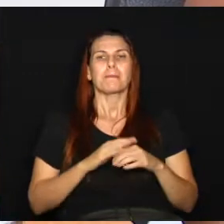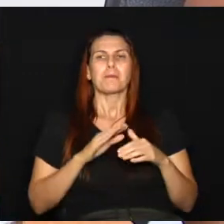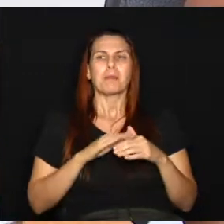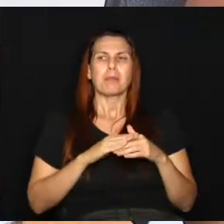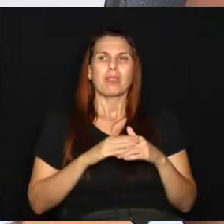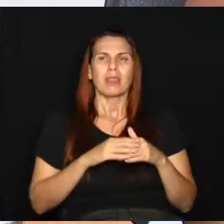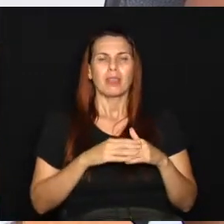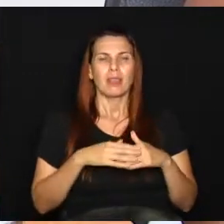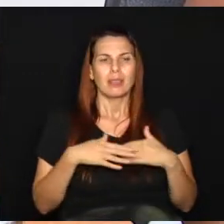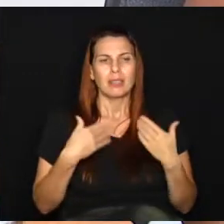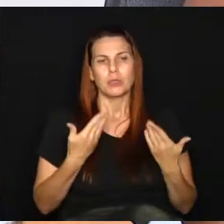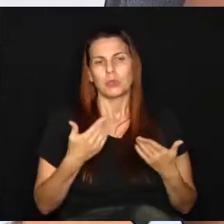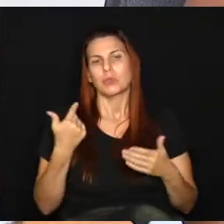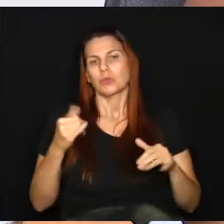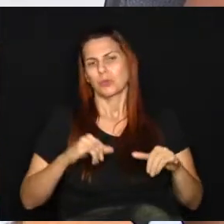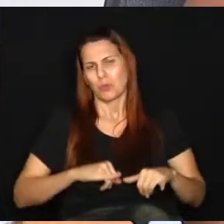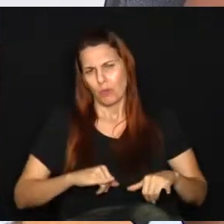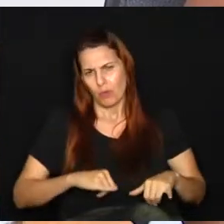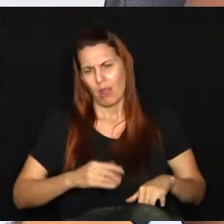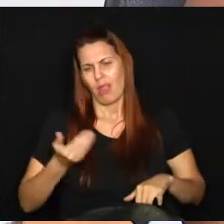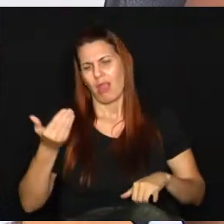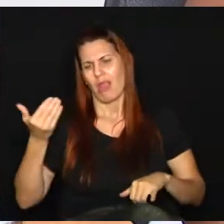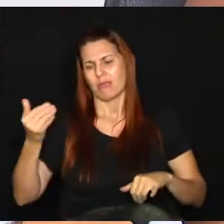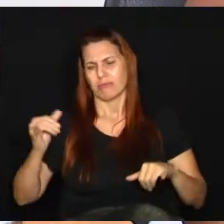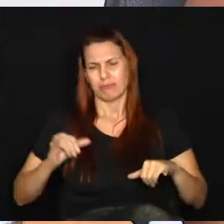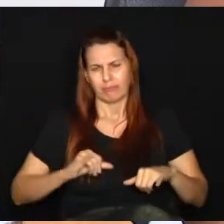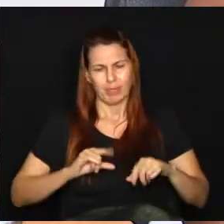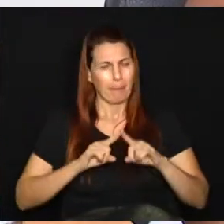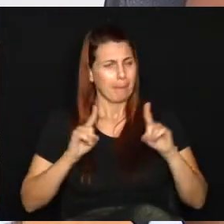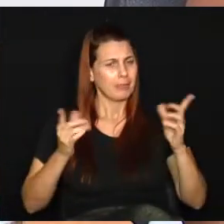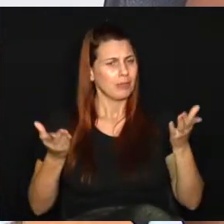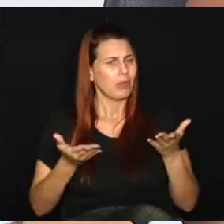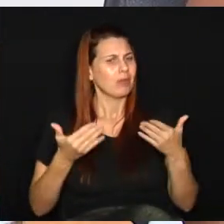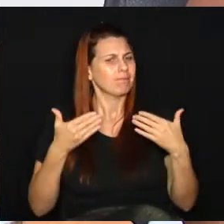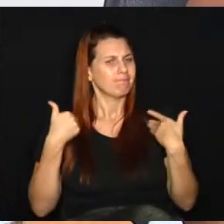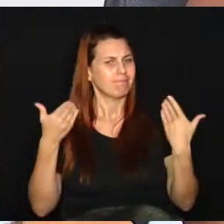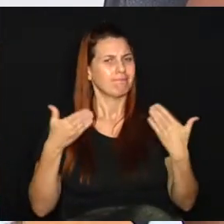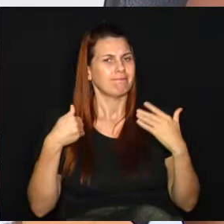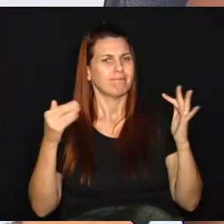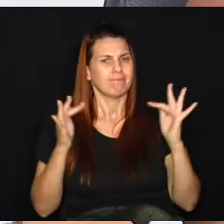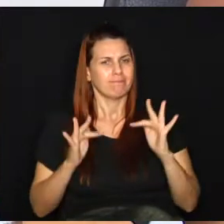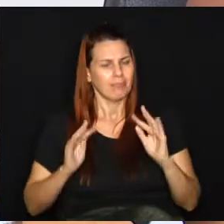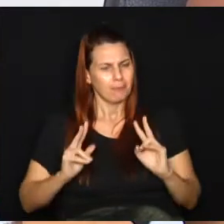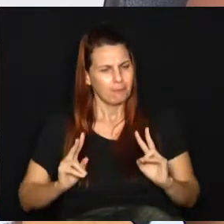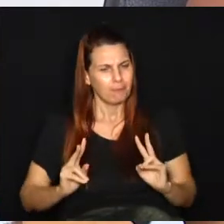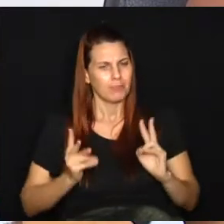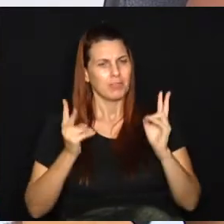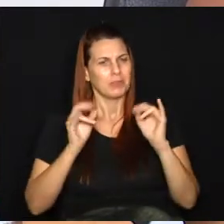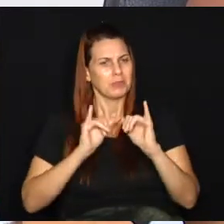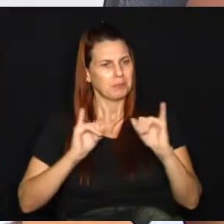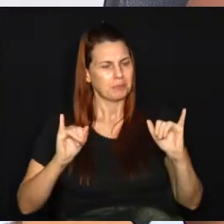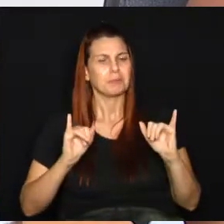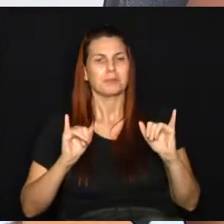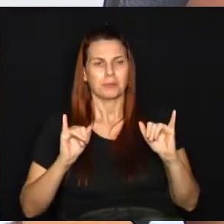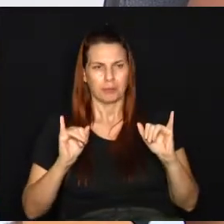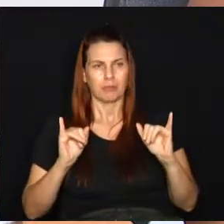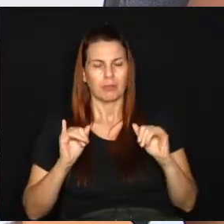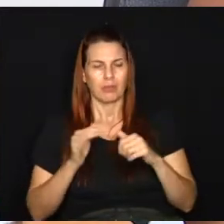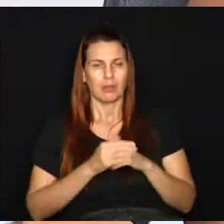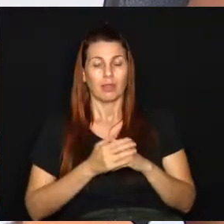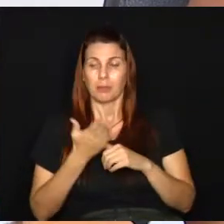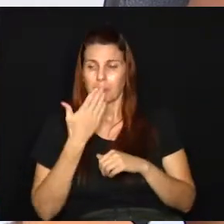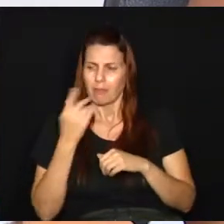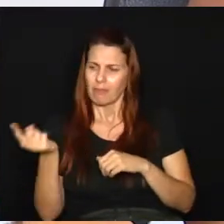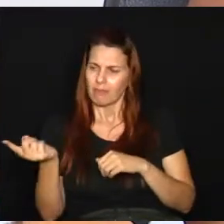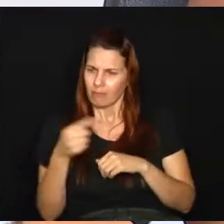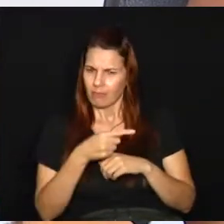gente sofreu muito, só que agora, gente, é só alegria. Agora a gente só tem vitória para contar. E peço que vocês vá